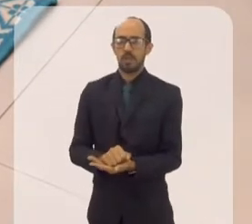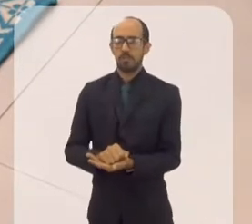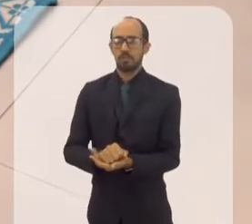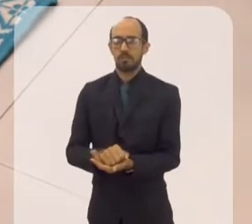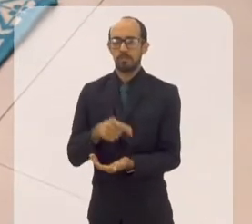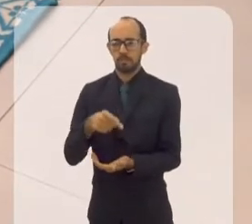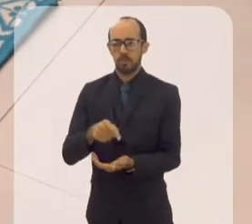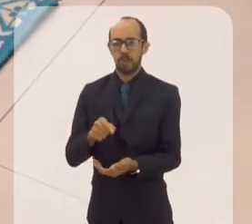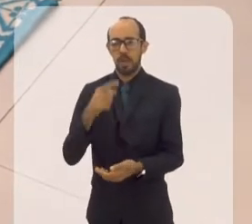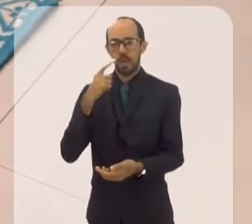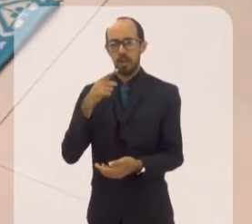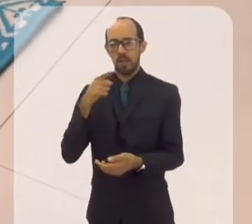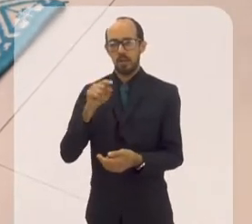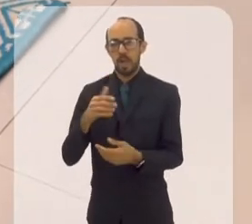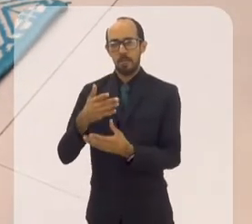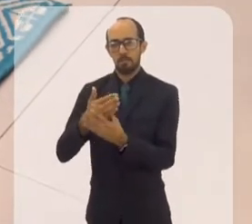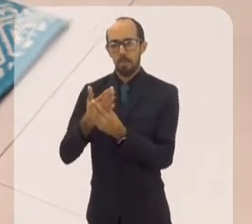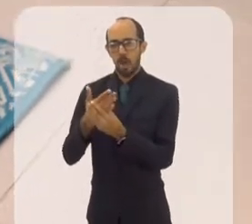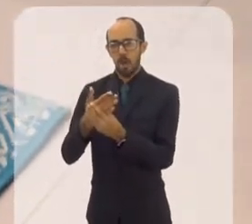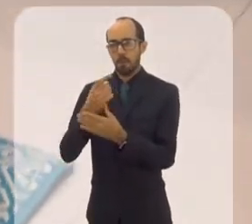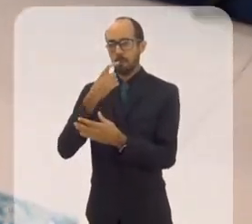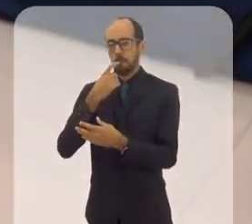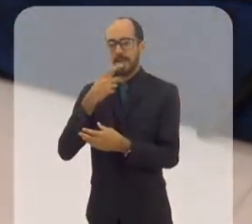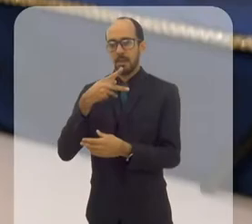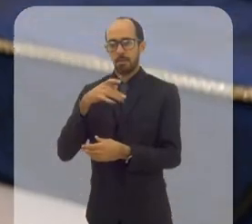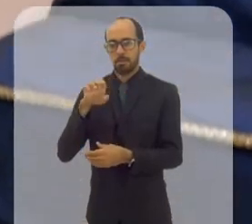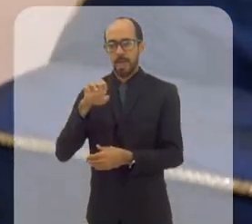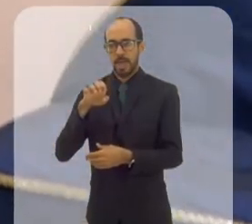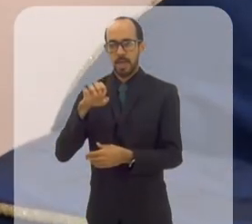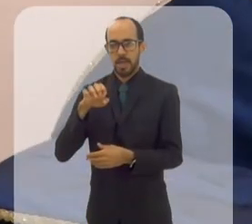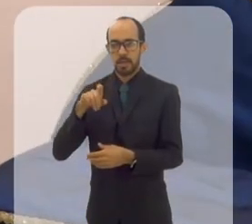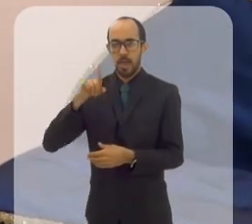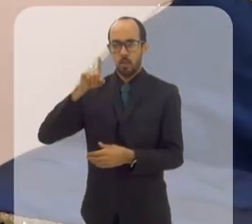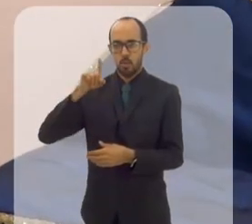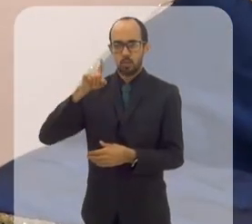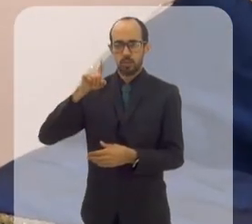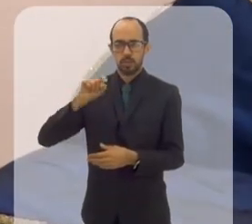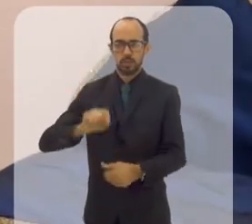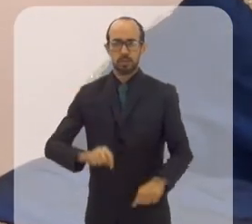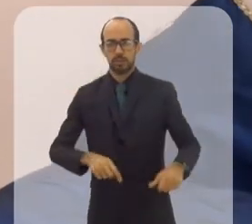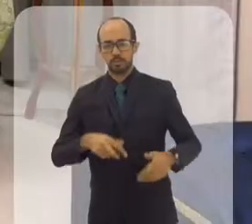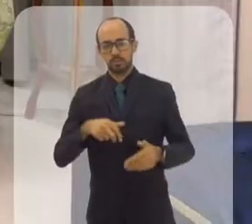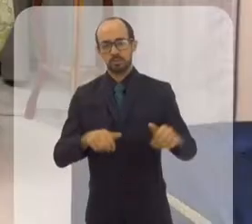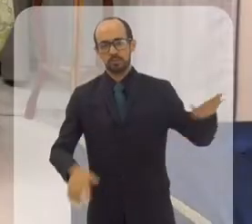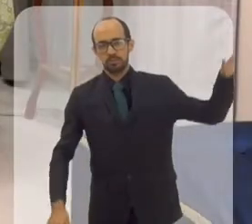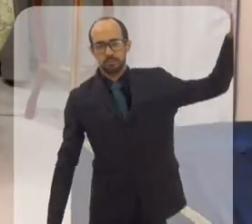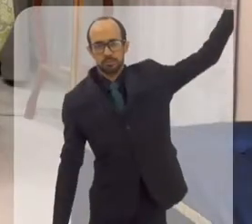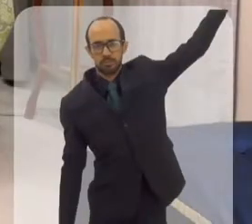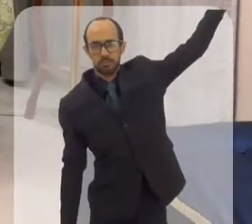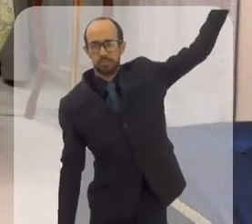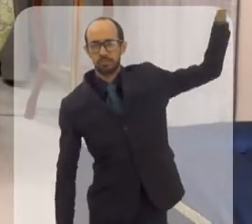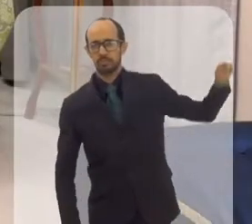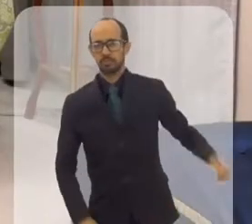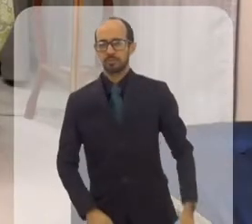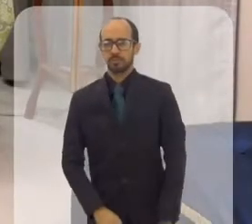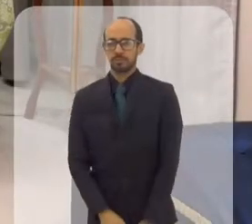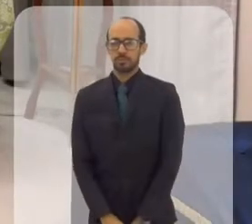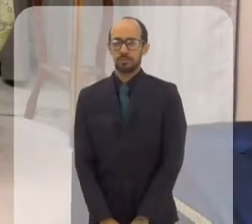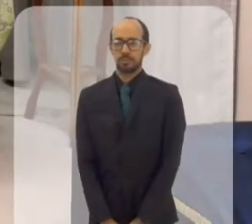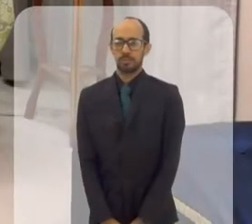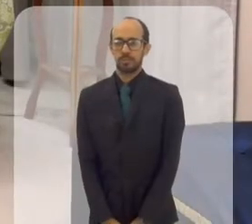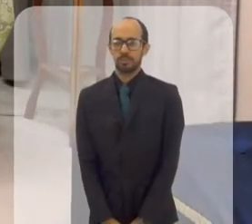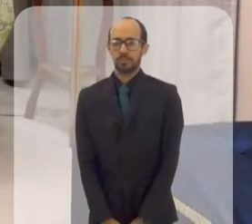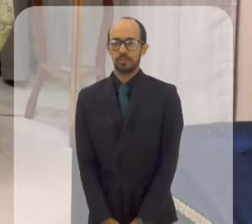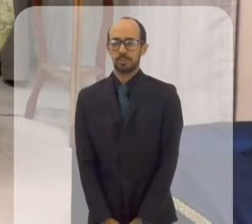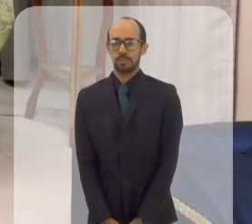aqui a perna, até... Enquanto eu desço a mão, suspendo a outra. Tá?